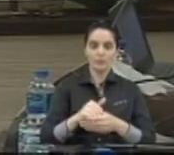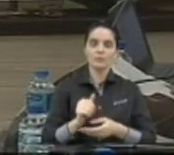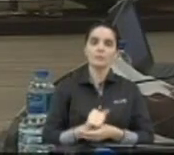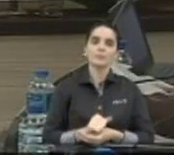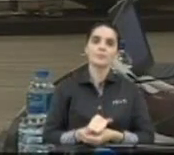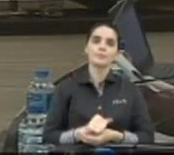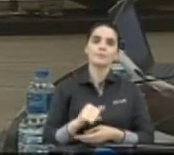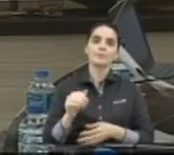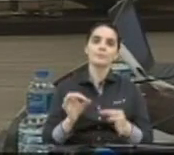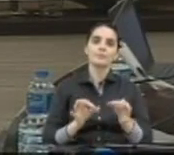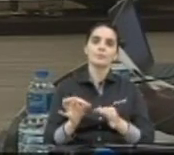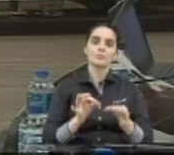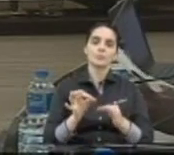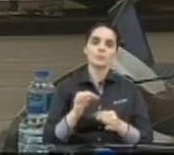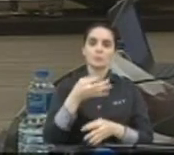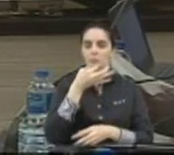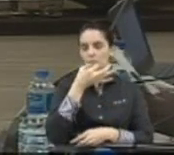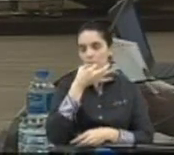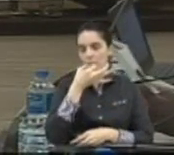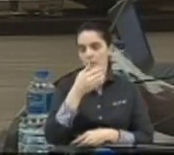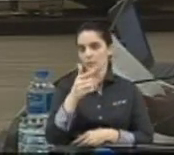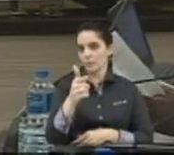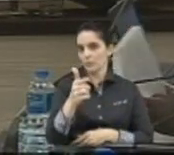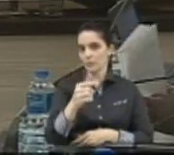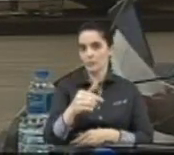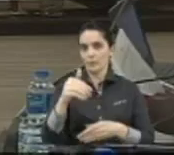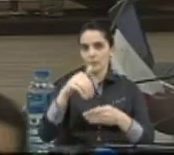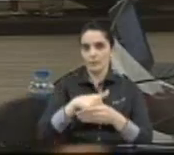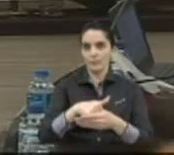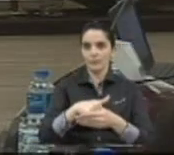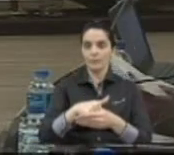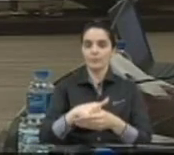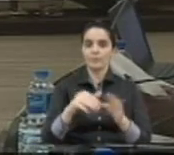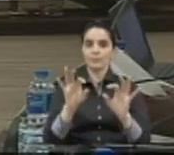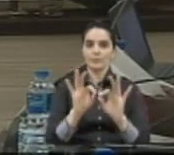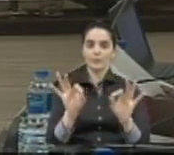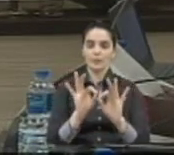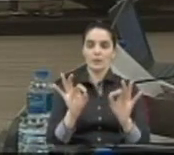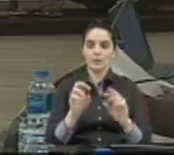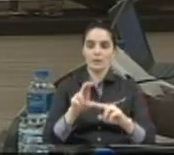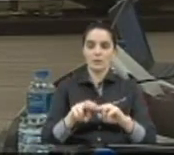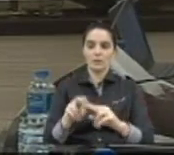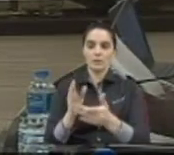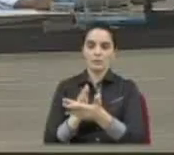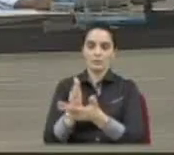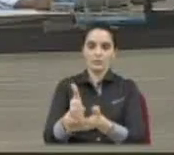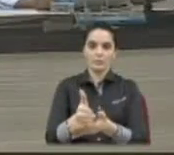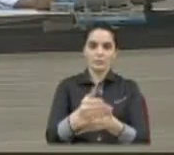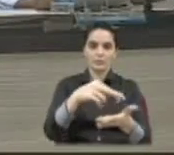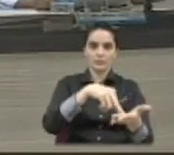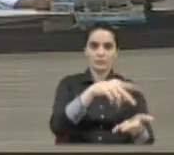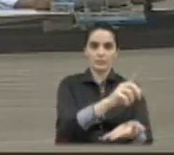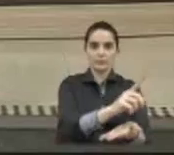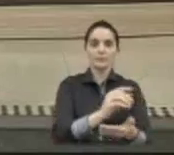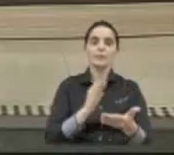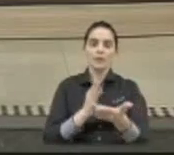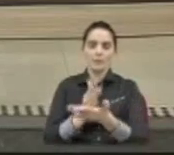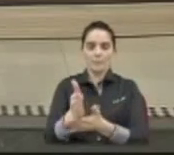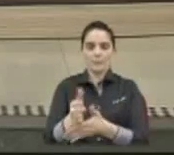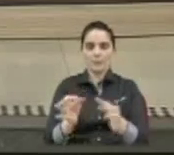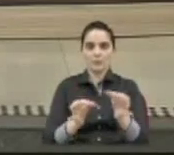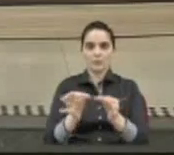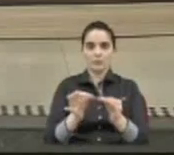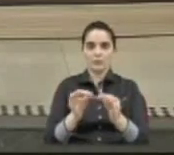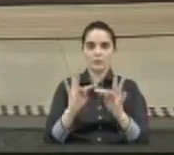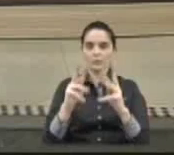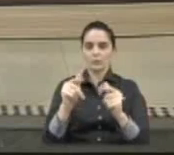continua em discussão. Não havendo mais quem queira discutir, vai à votação. A votação é simbólica. Sentados aprovam, de pé rejeitam. Está aprovado o